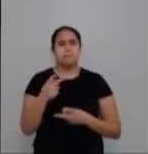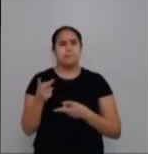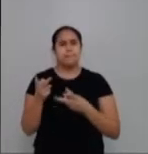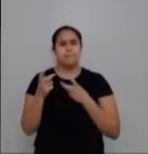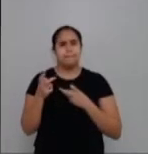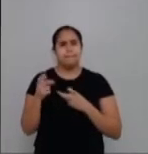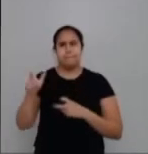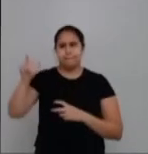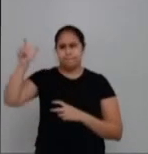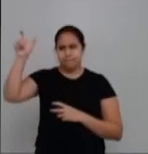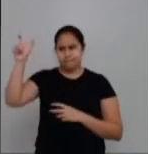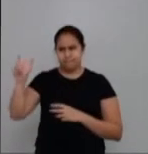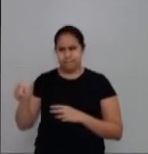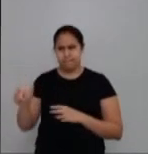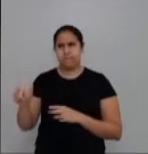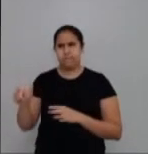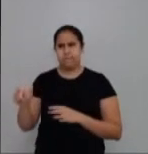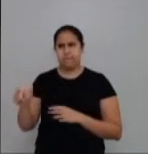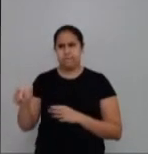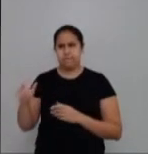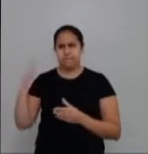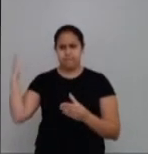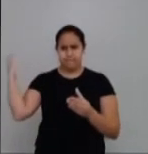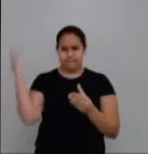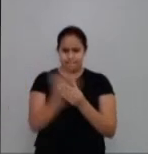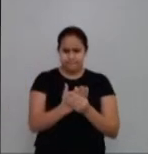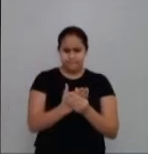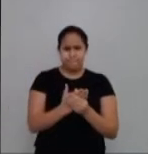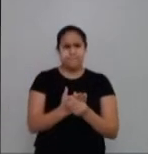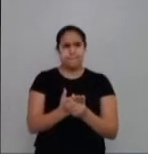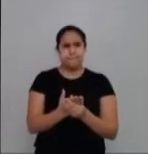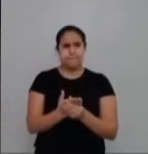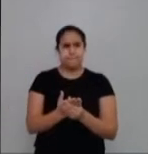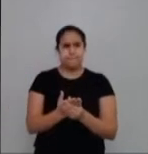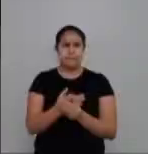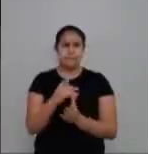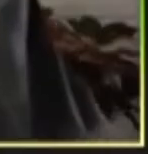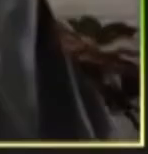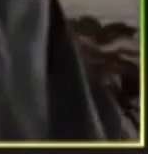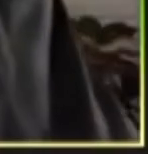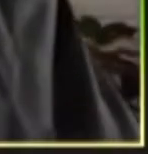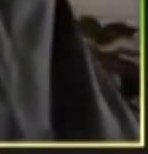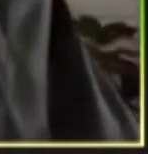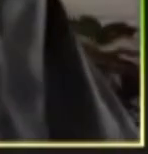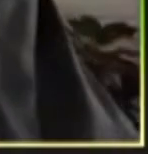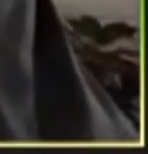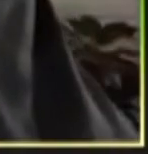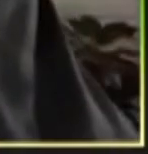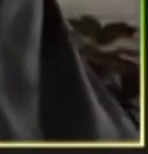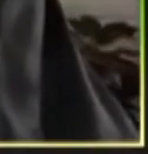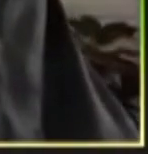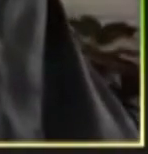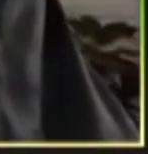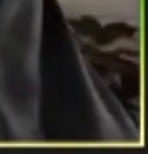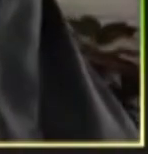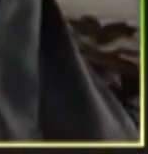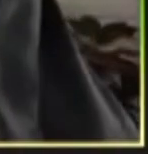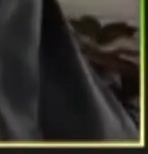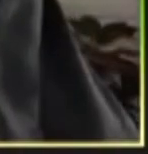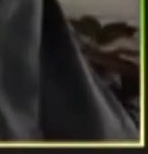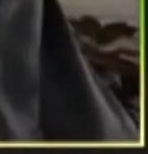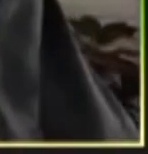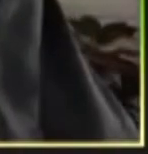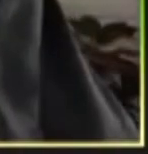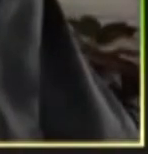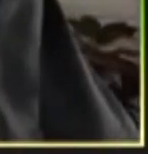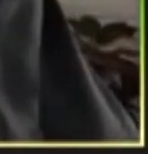o relator do recurso Ministro Antonio Carlos Ferreira lembrou que o nome é imutável mas a regra não é absoluta e o